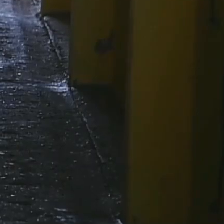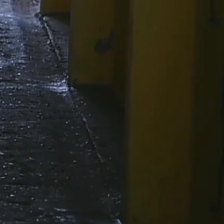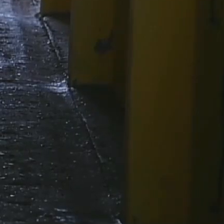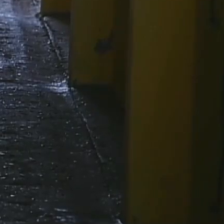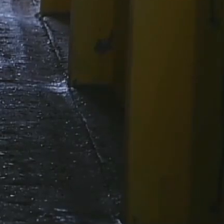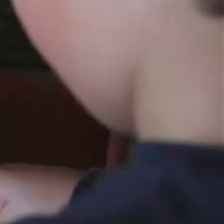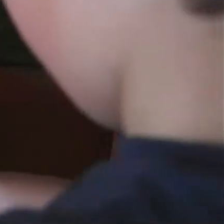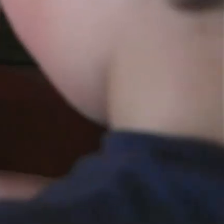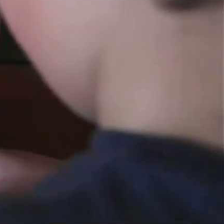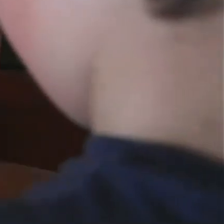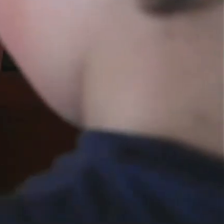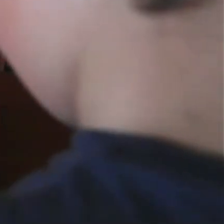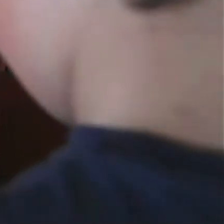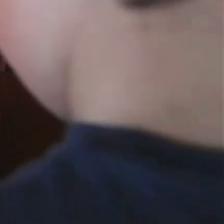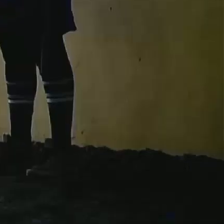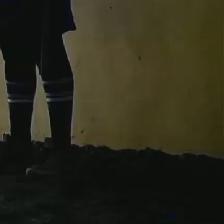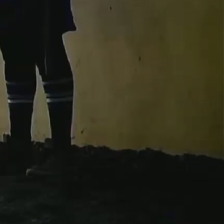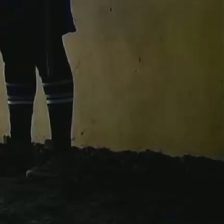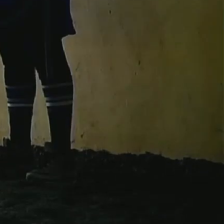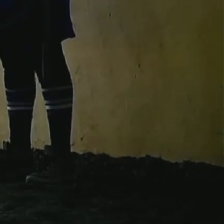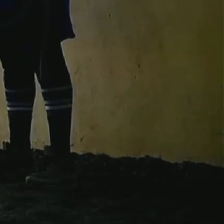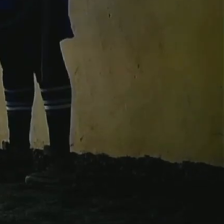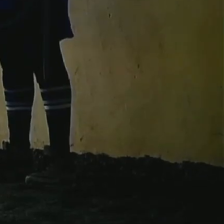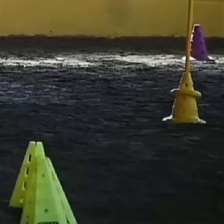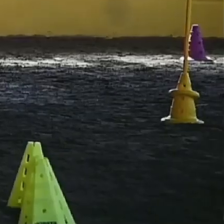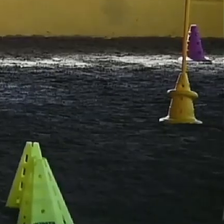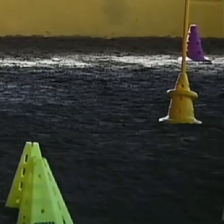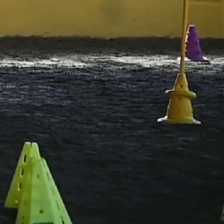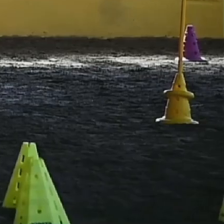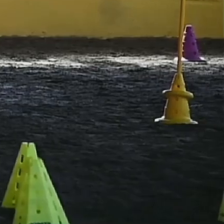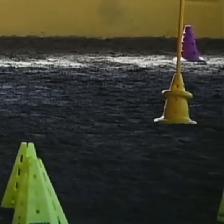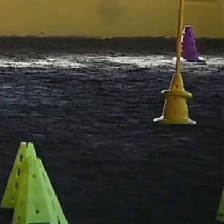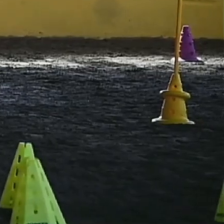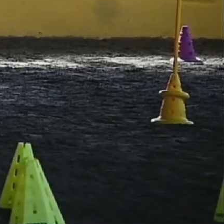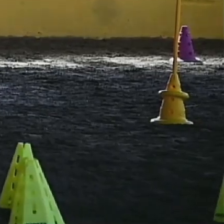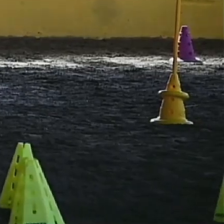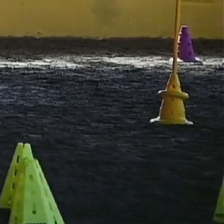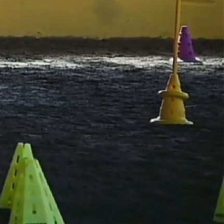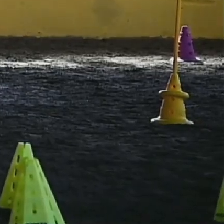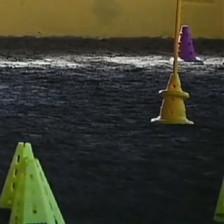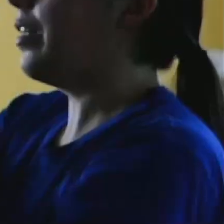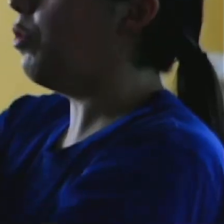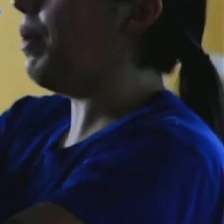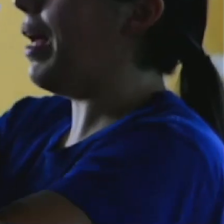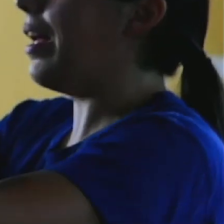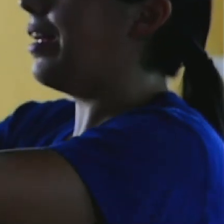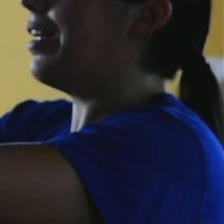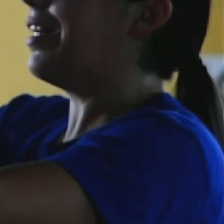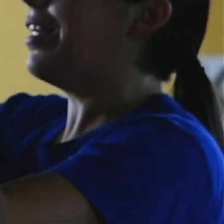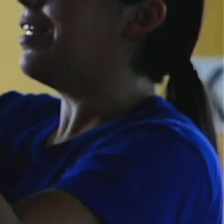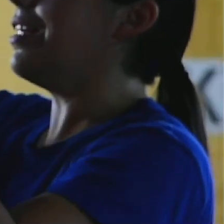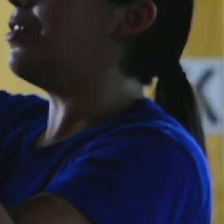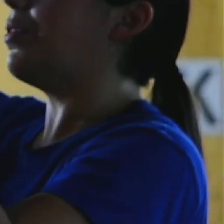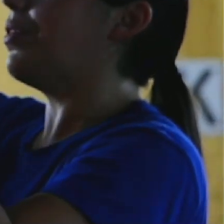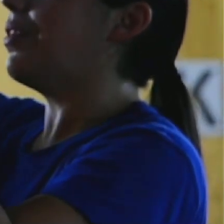que consegue estar direcionado a um público-alvo muito específico, os alunos com necessidades educativas especiais, que até aqui